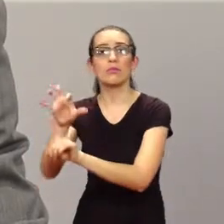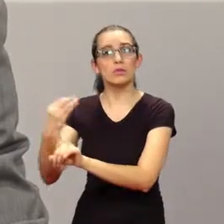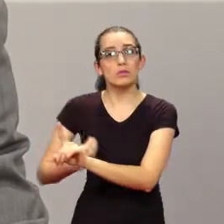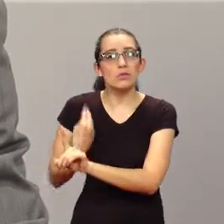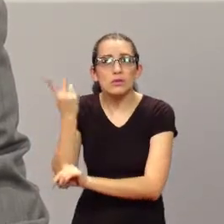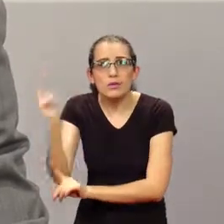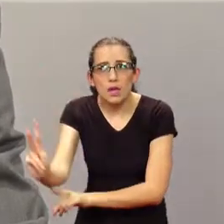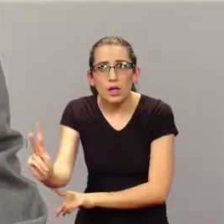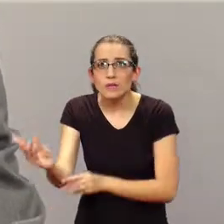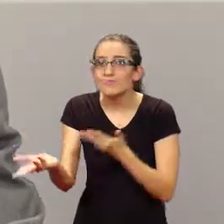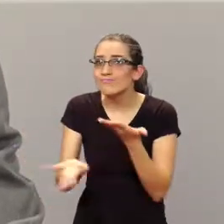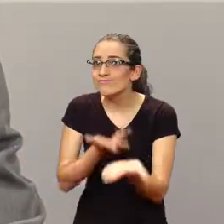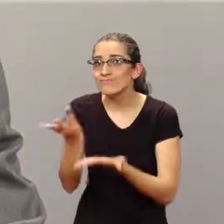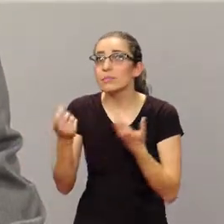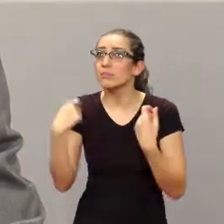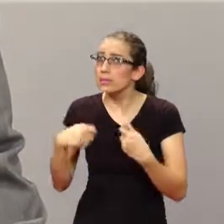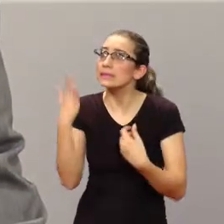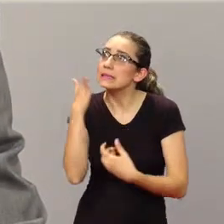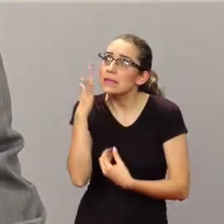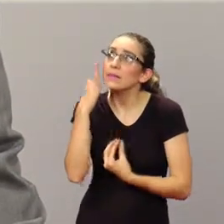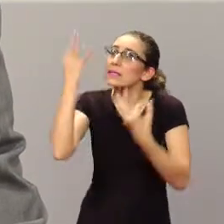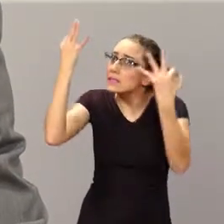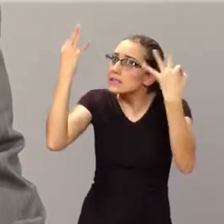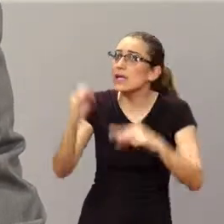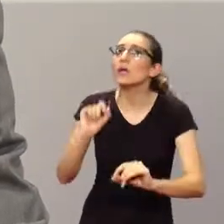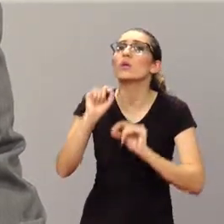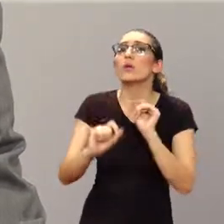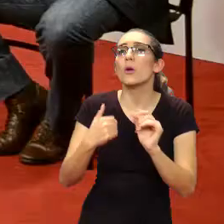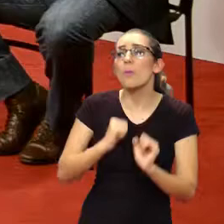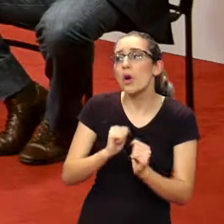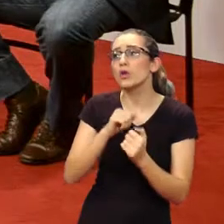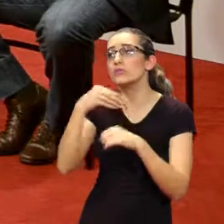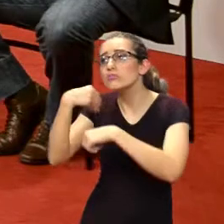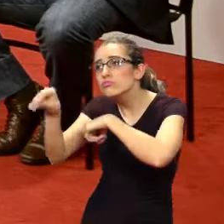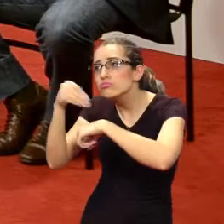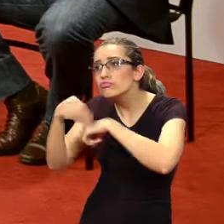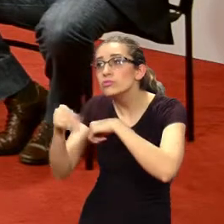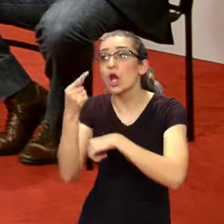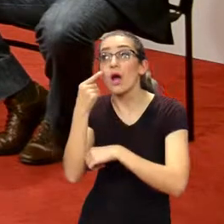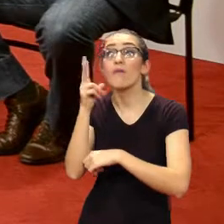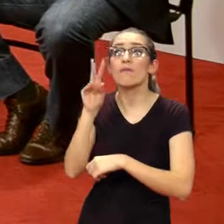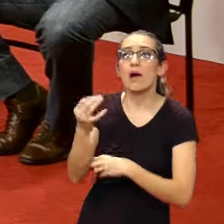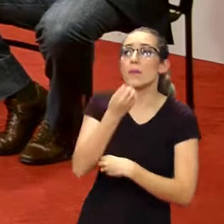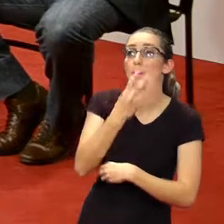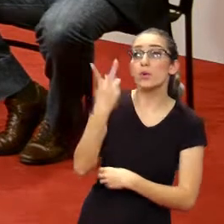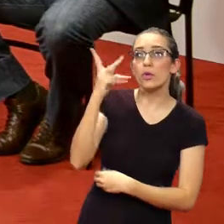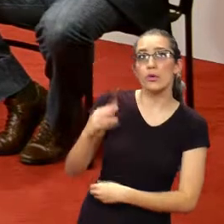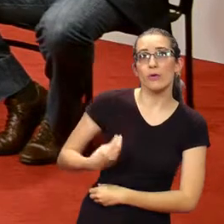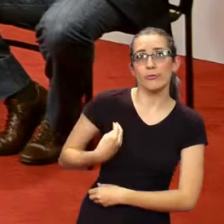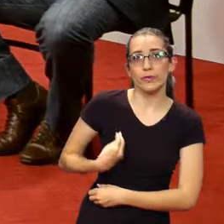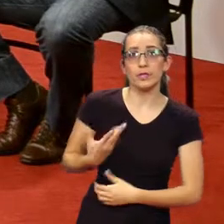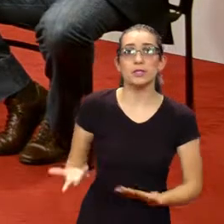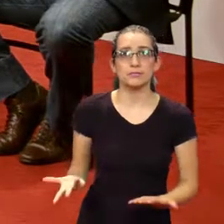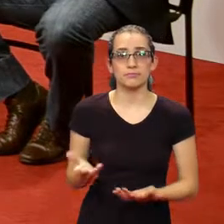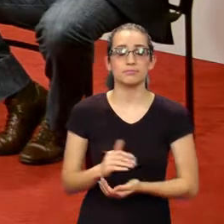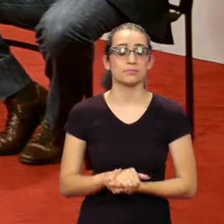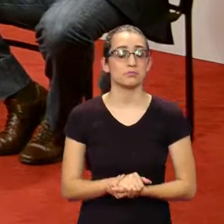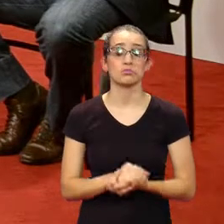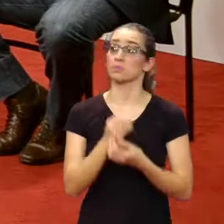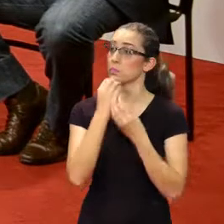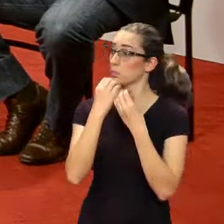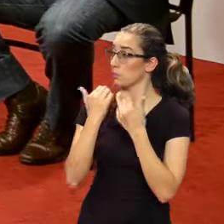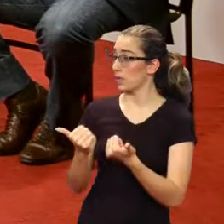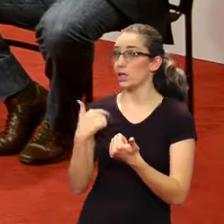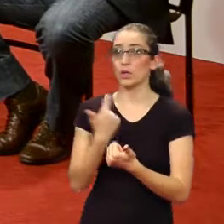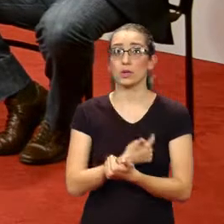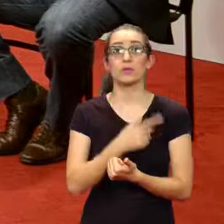qualidade de vida dos pacientes e para saber propor os tratamentos que realmente vão surtir efeito na qualidade de vida do paciente. Muito bem,